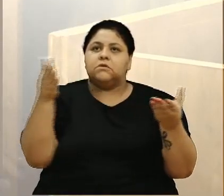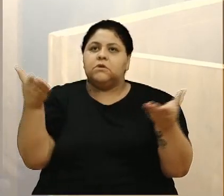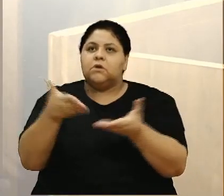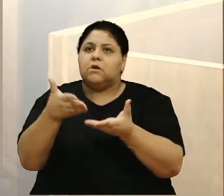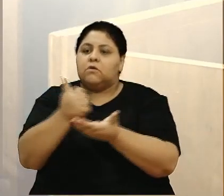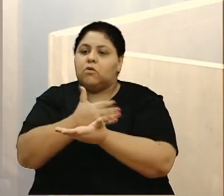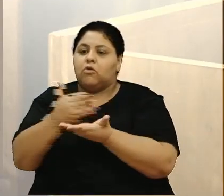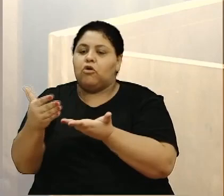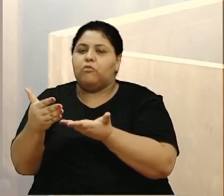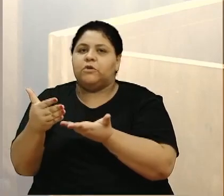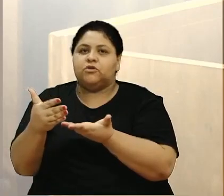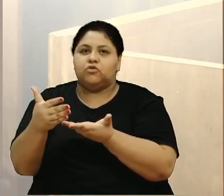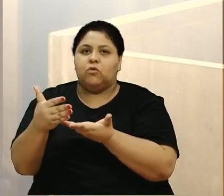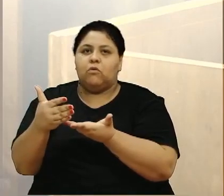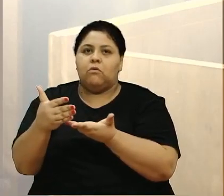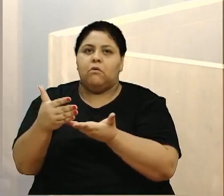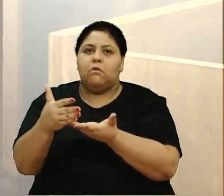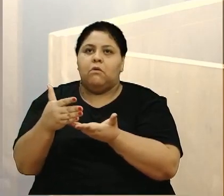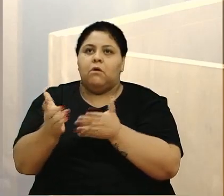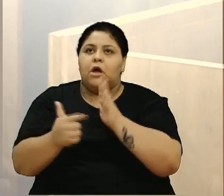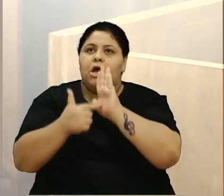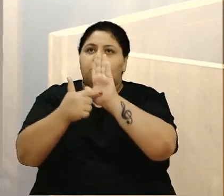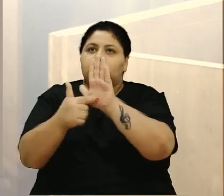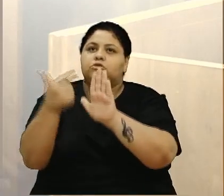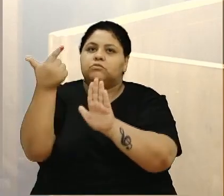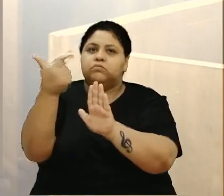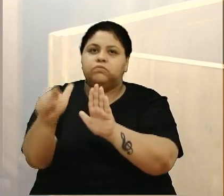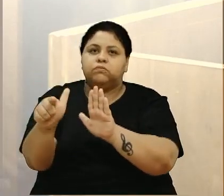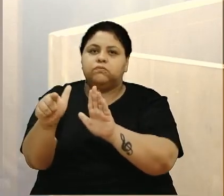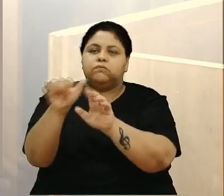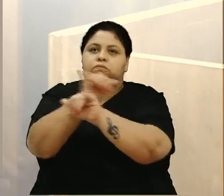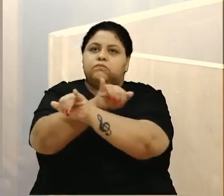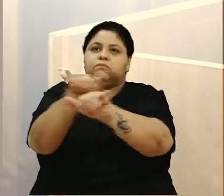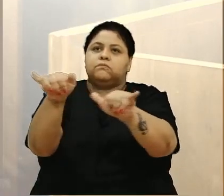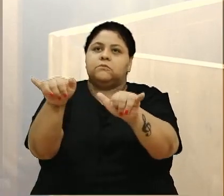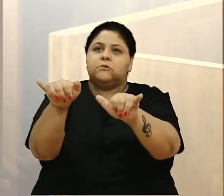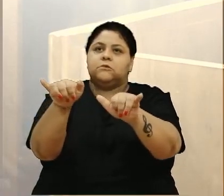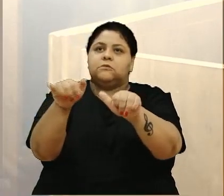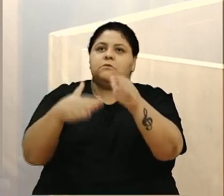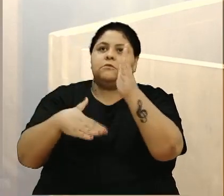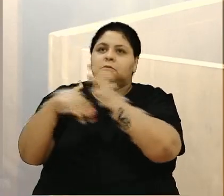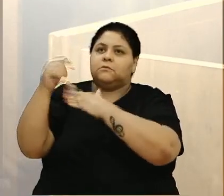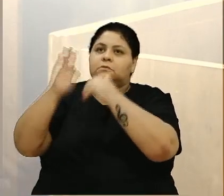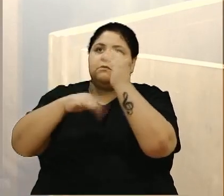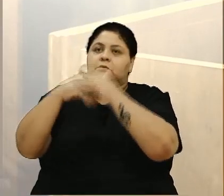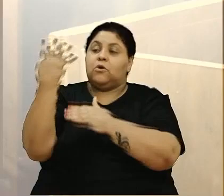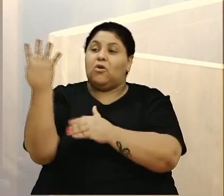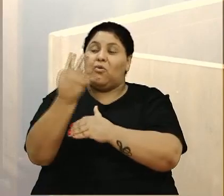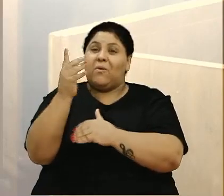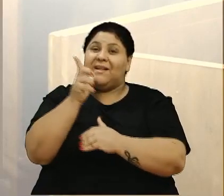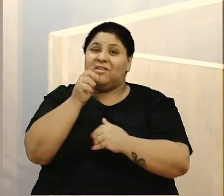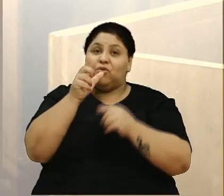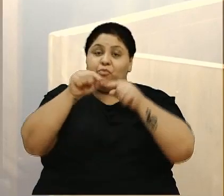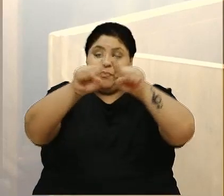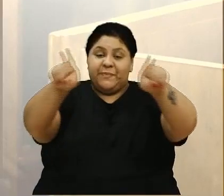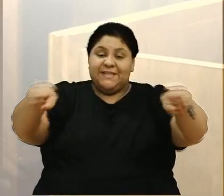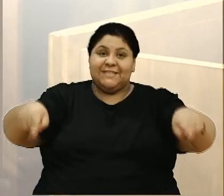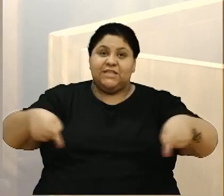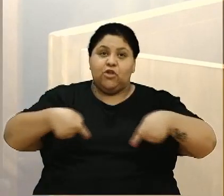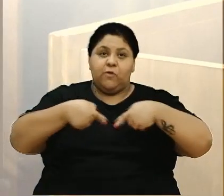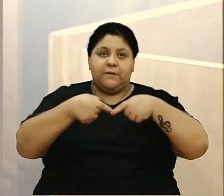ressurgiu das águas ali e estava divulgando que estava construindo 4 piscinões,